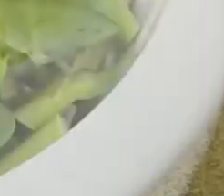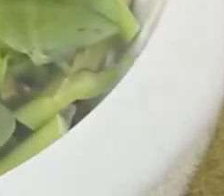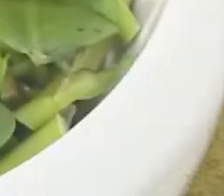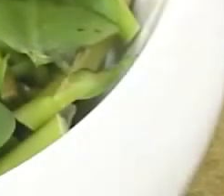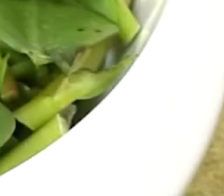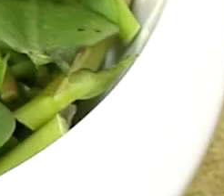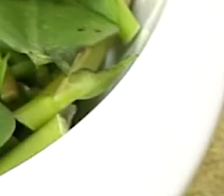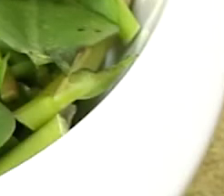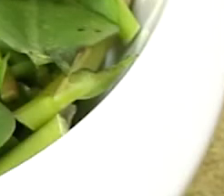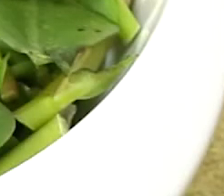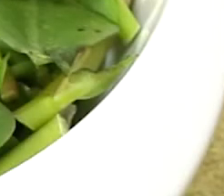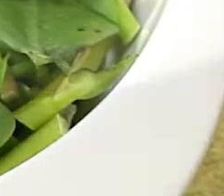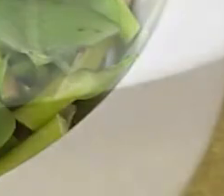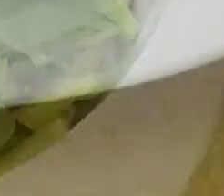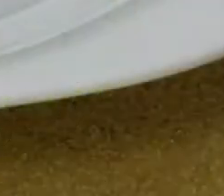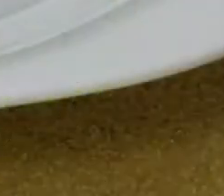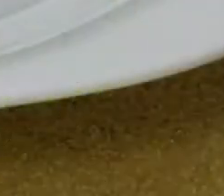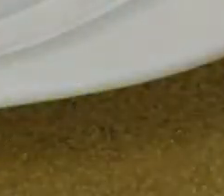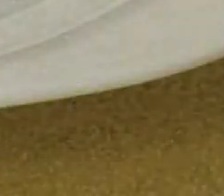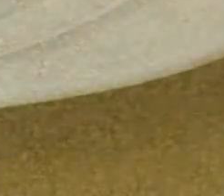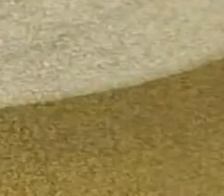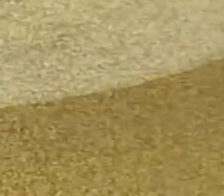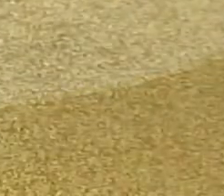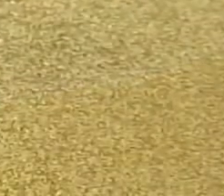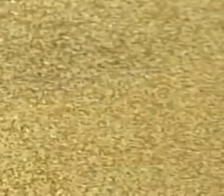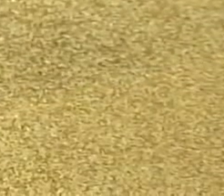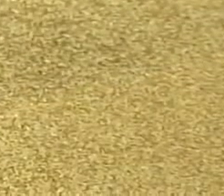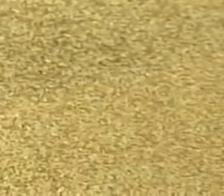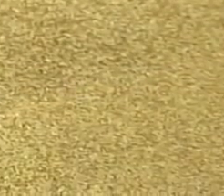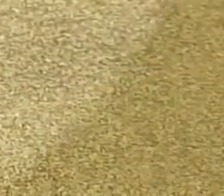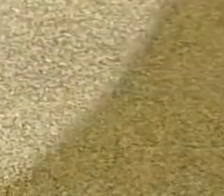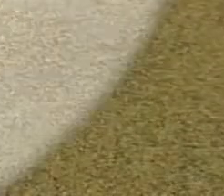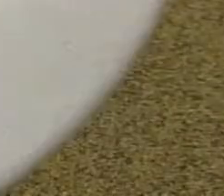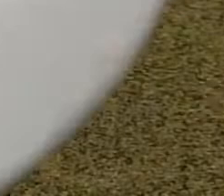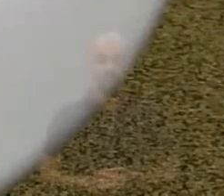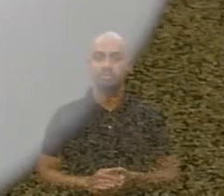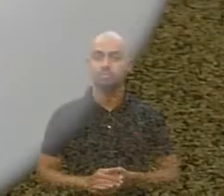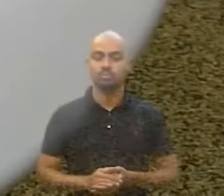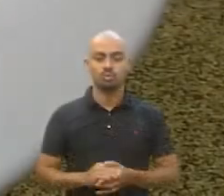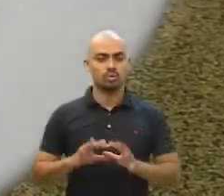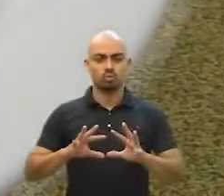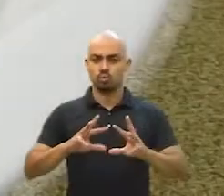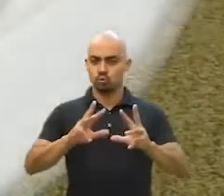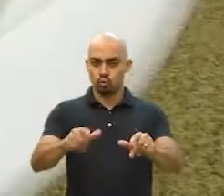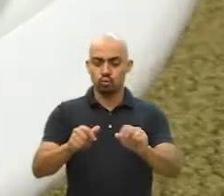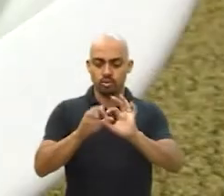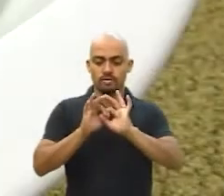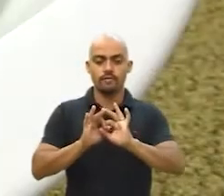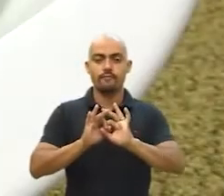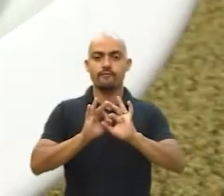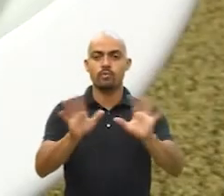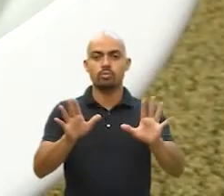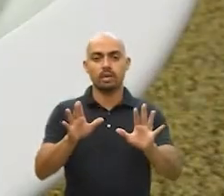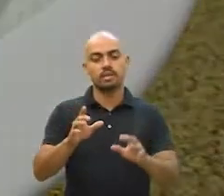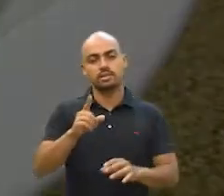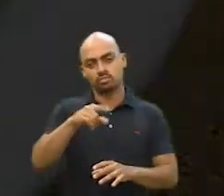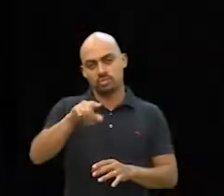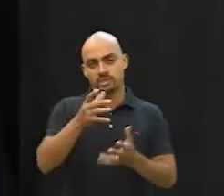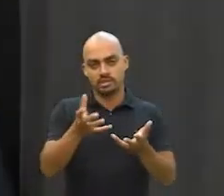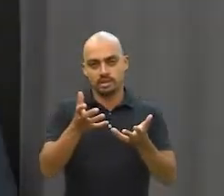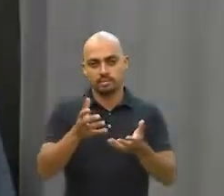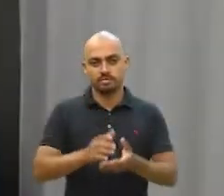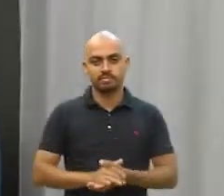cubos, beldroega a gosto, sal, azeite e tomilho também à vontade e salsinha se você